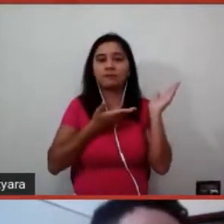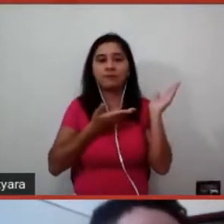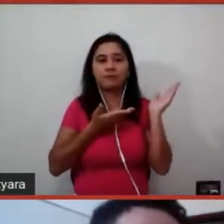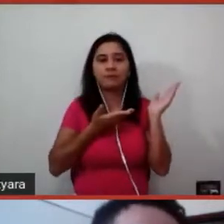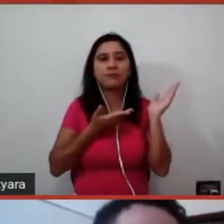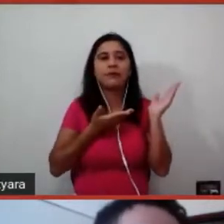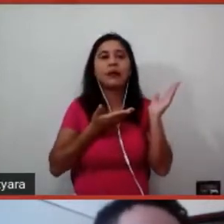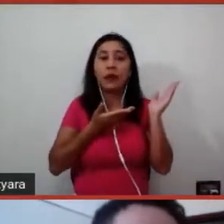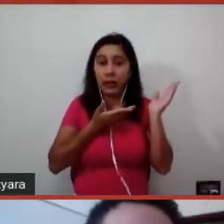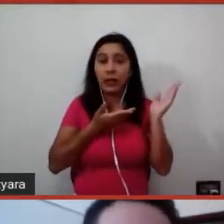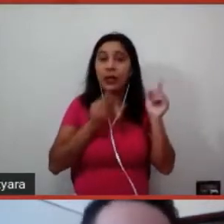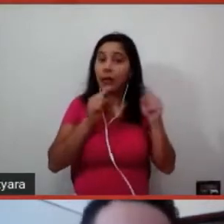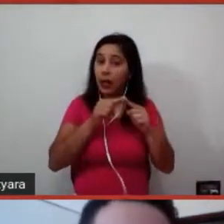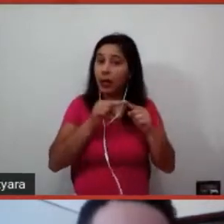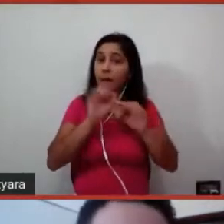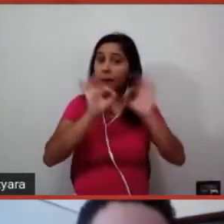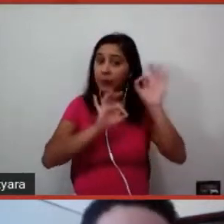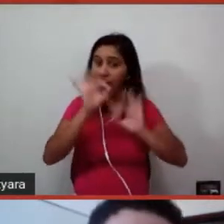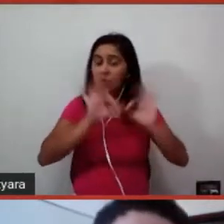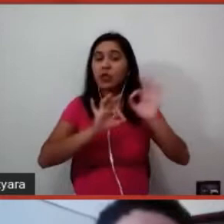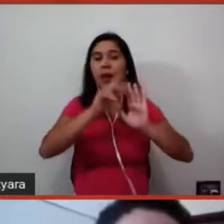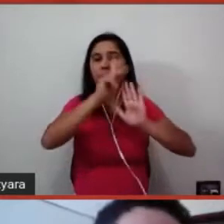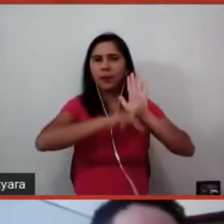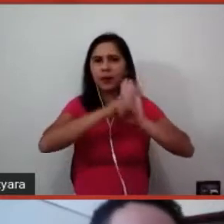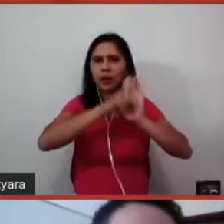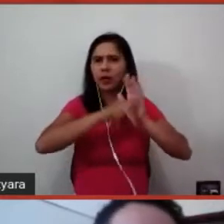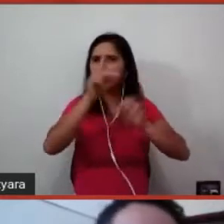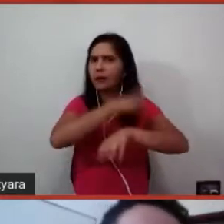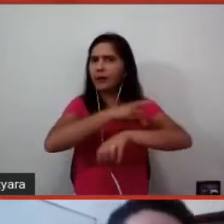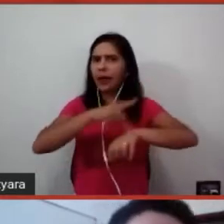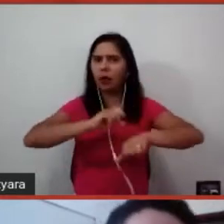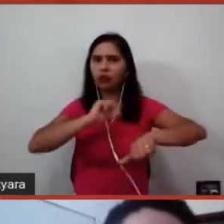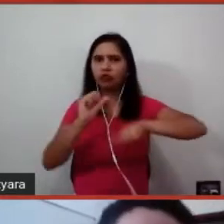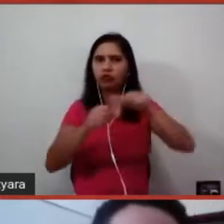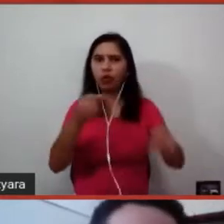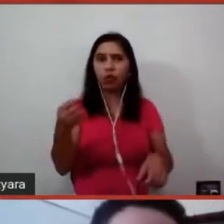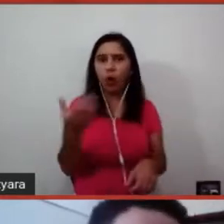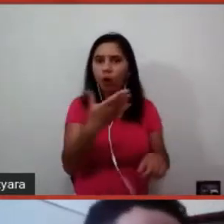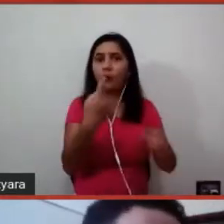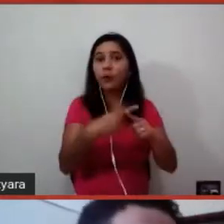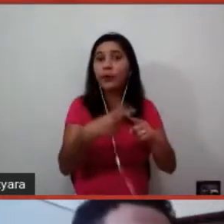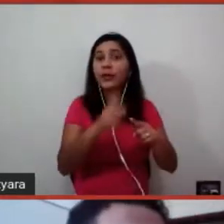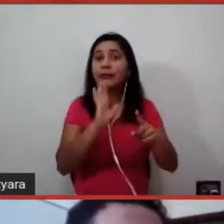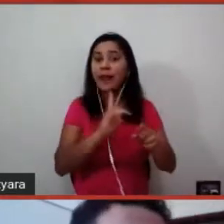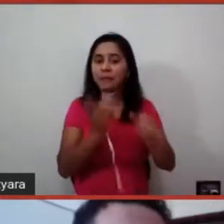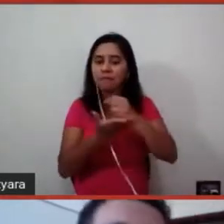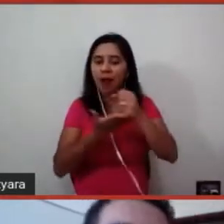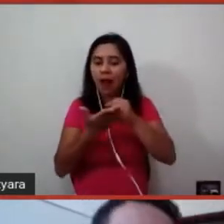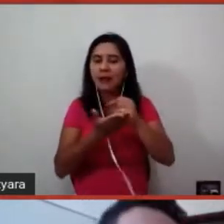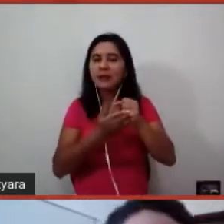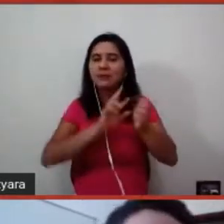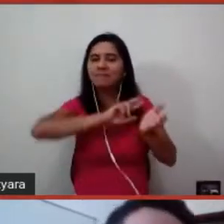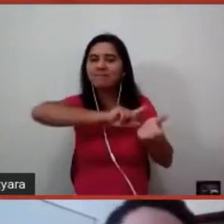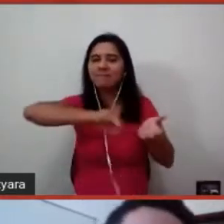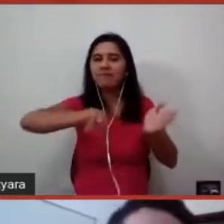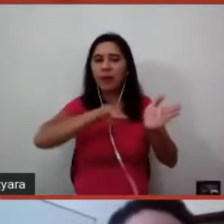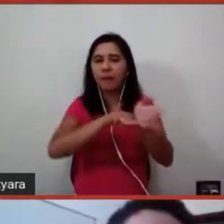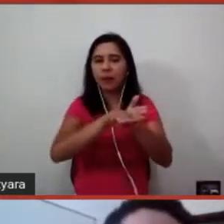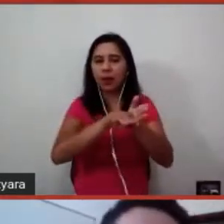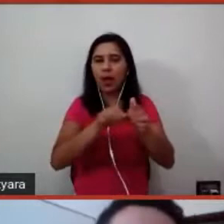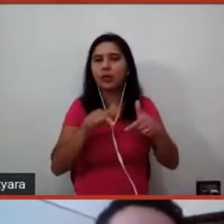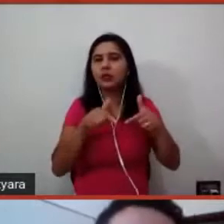de um projeto pedagógico inovador baseado em uma série de metodologias ativas, por exemplo,